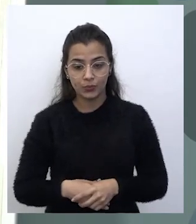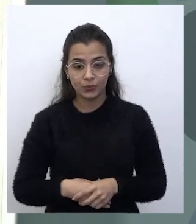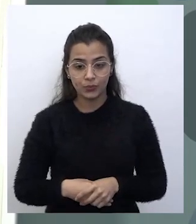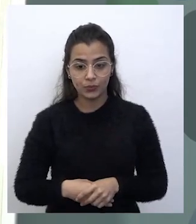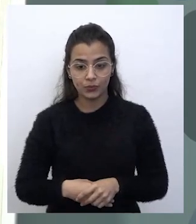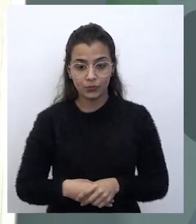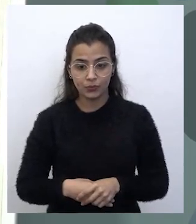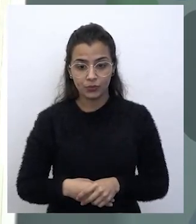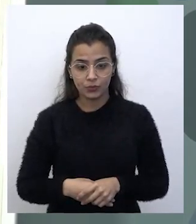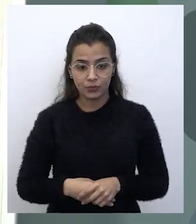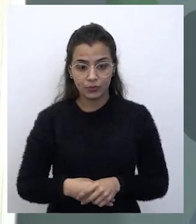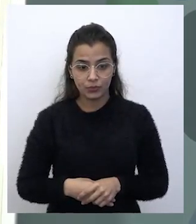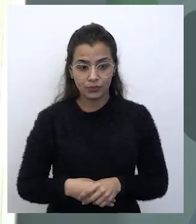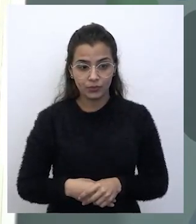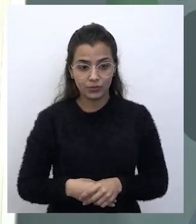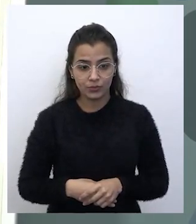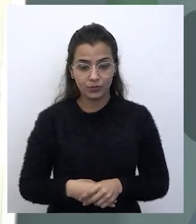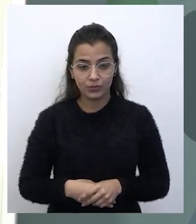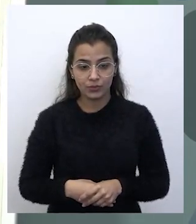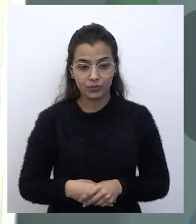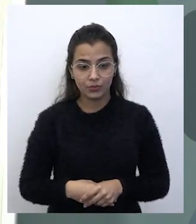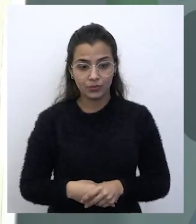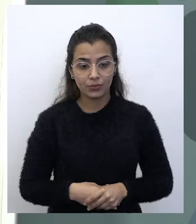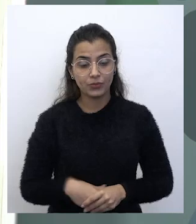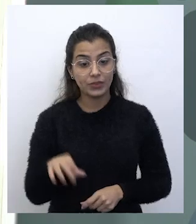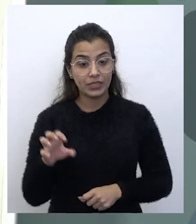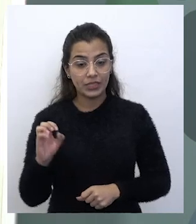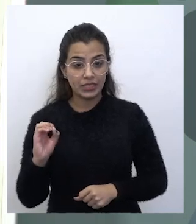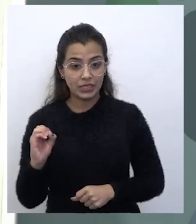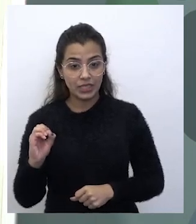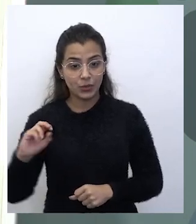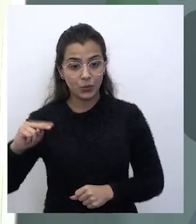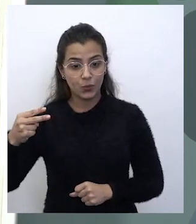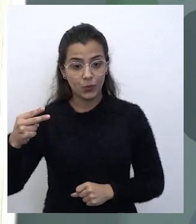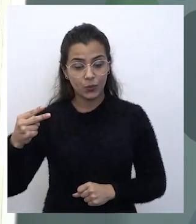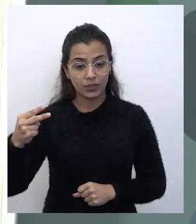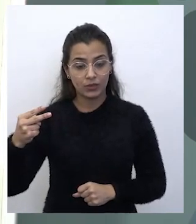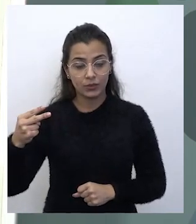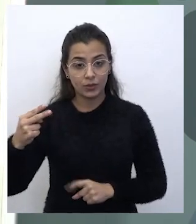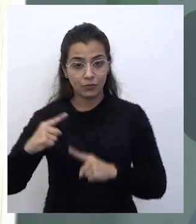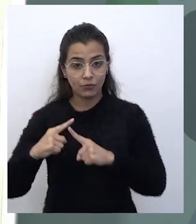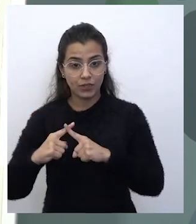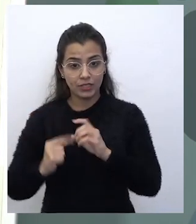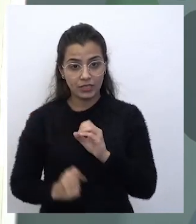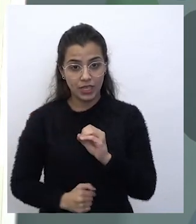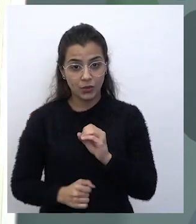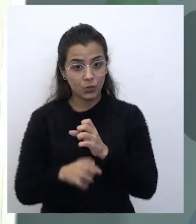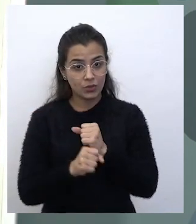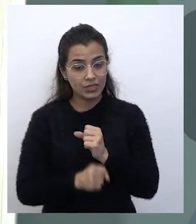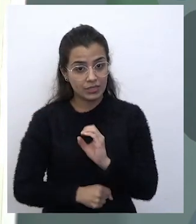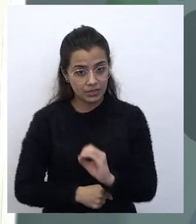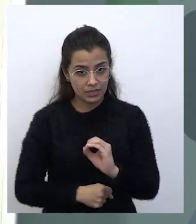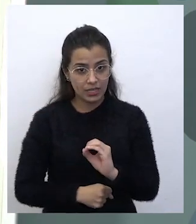dar 5, aqui vai dar 8. Vamos lá, vamos fazer. 0. 0 ao quadrado, 0 vezes 0, 0. 0